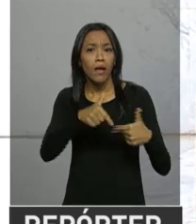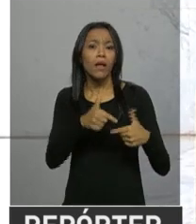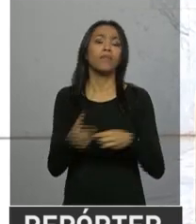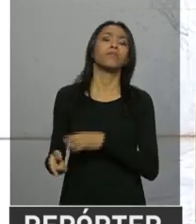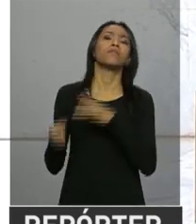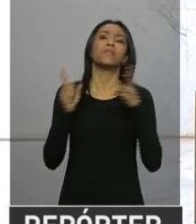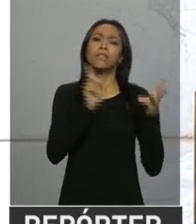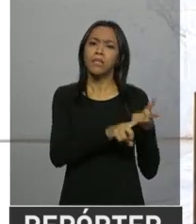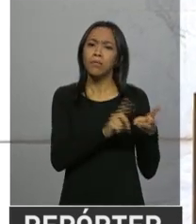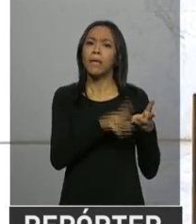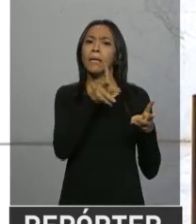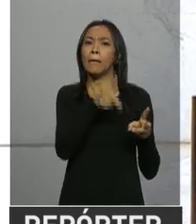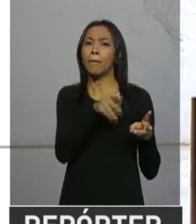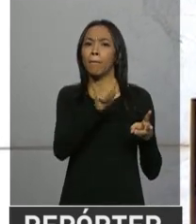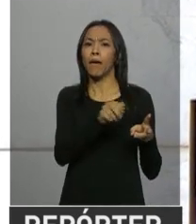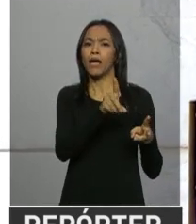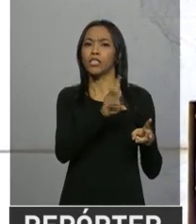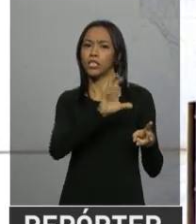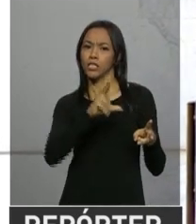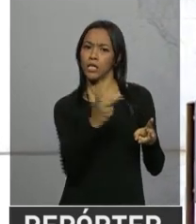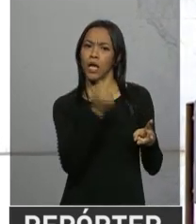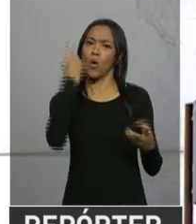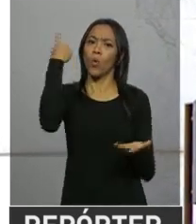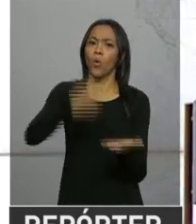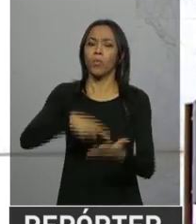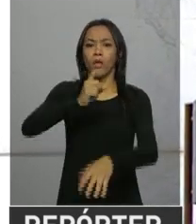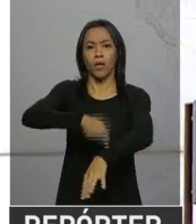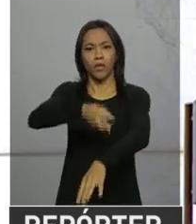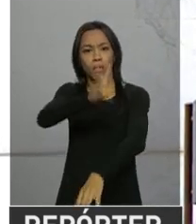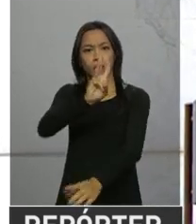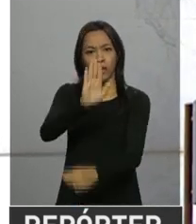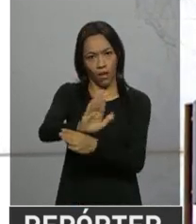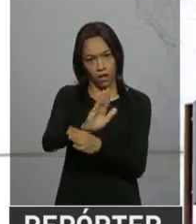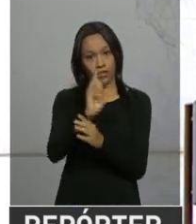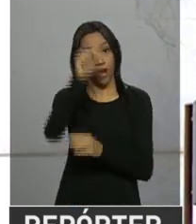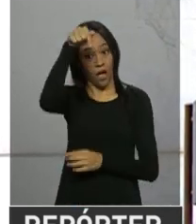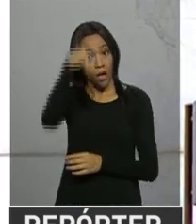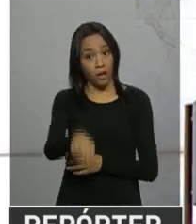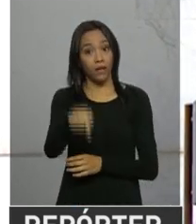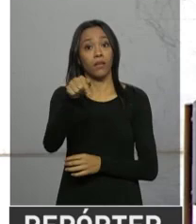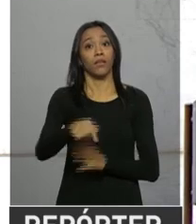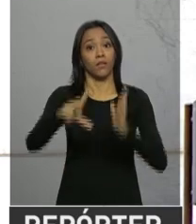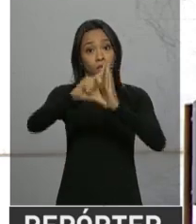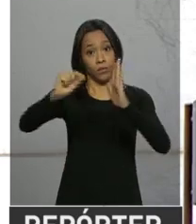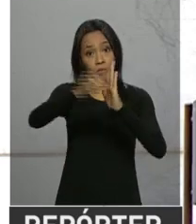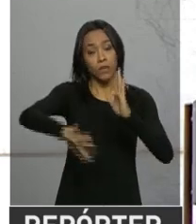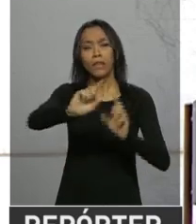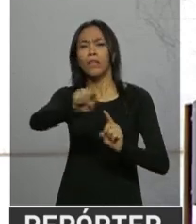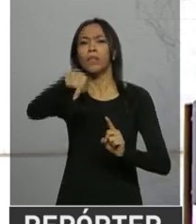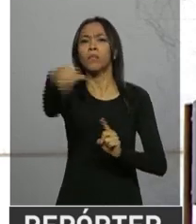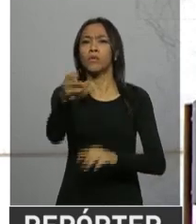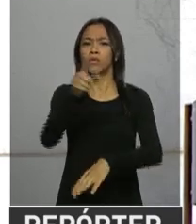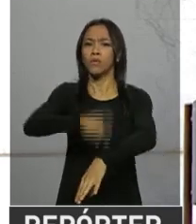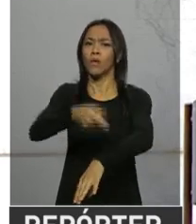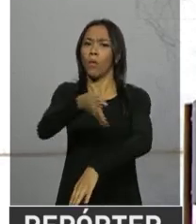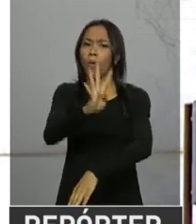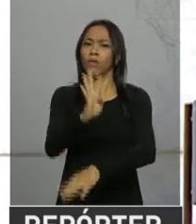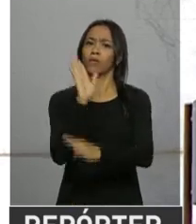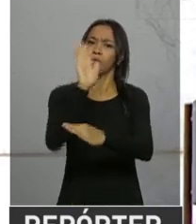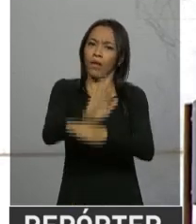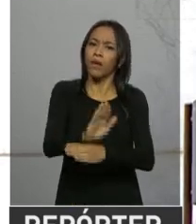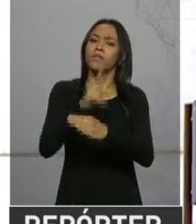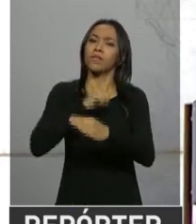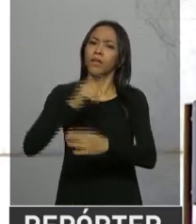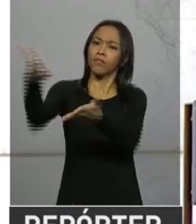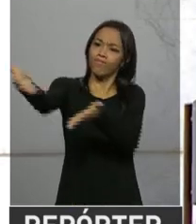Padilha esse encontro tá marcado para 3 horas da tarde aqui no Palácio do Planalto Depois às 4 da tarde Michel Temer recebe o